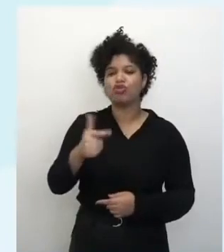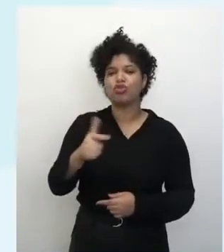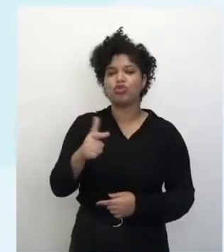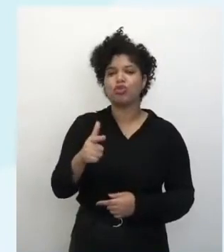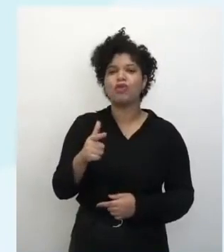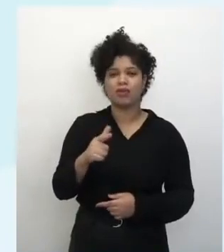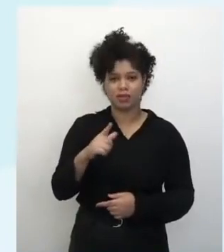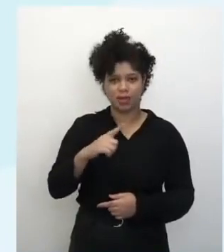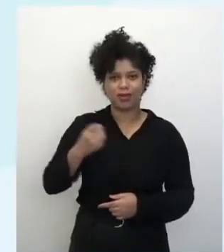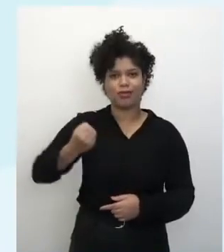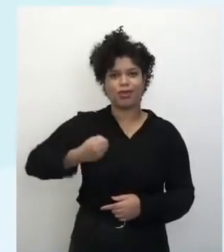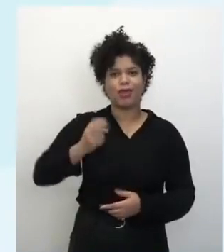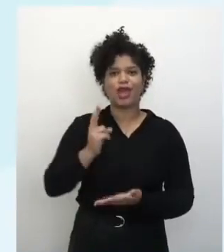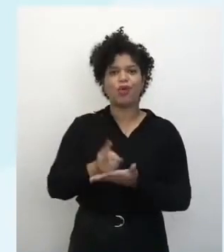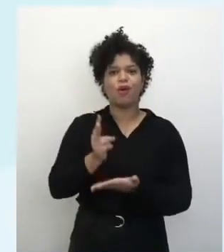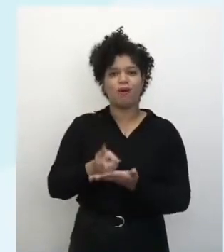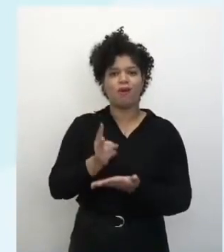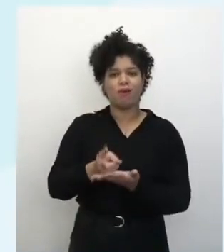caso aí,